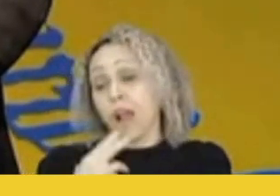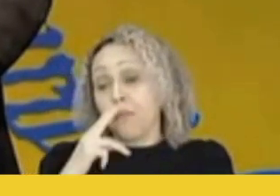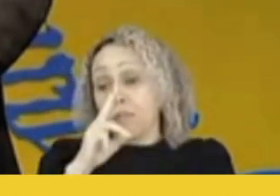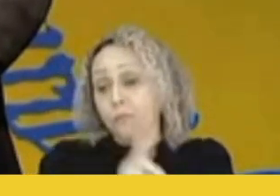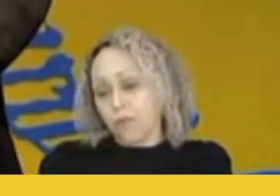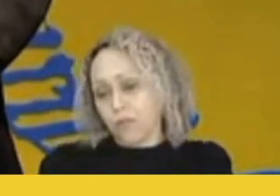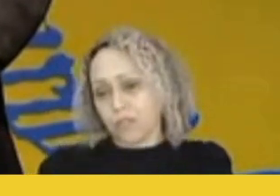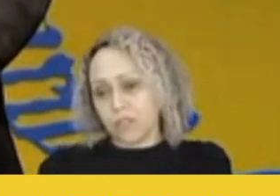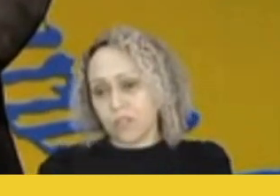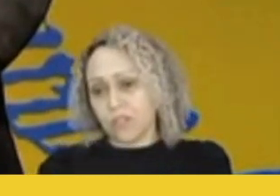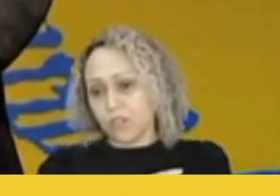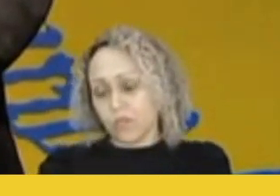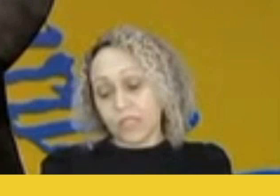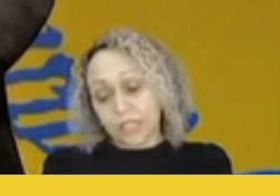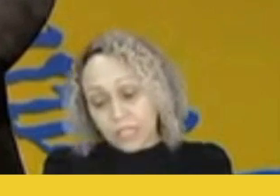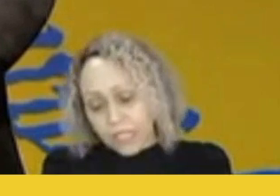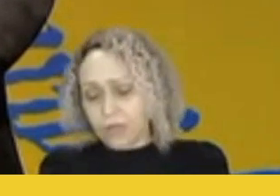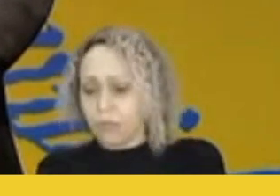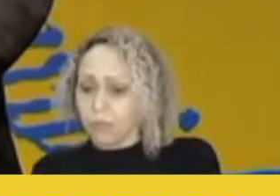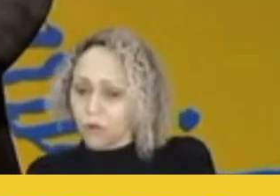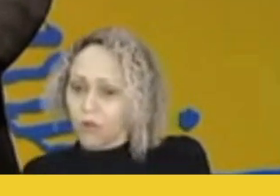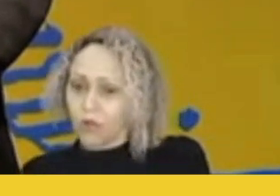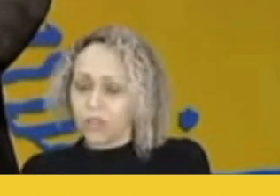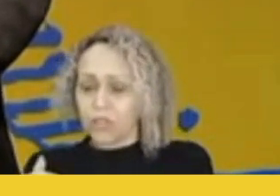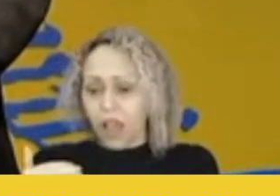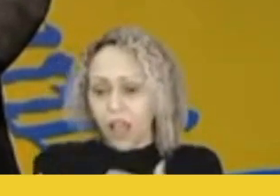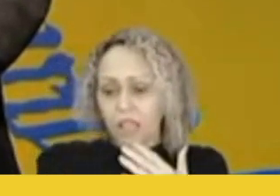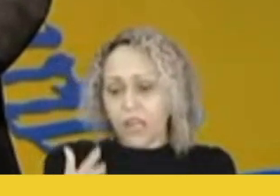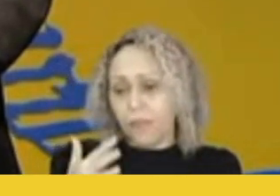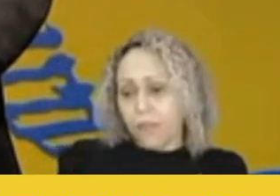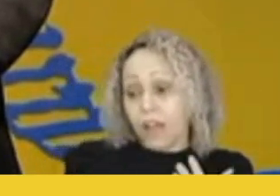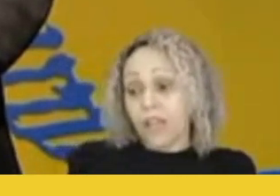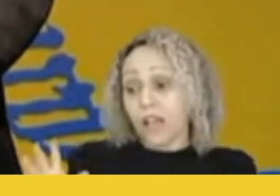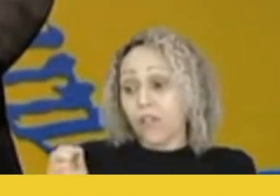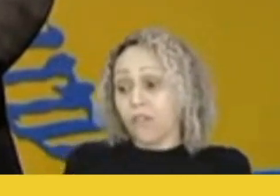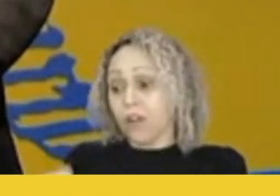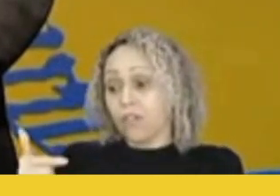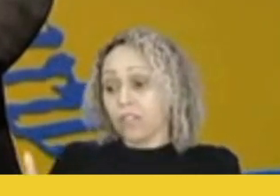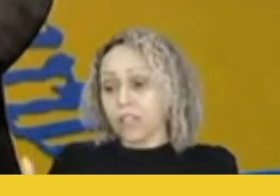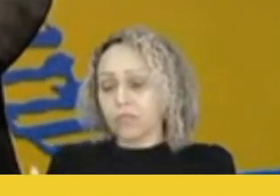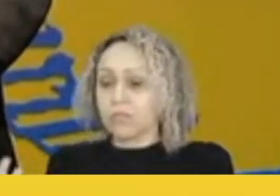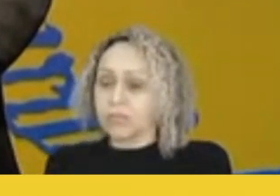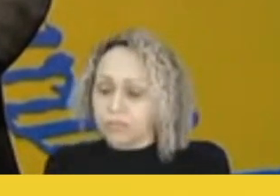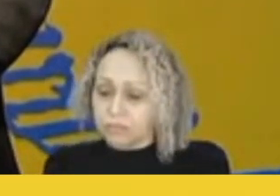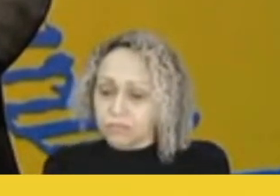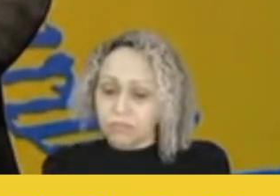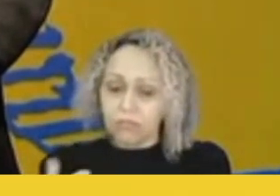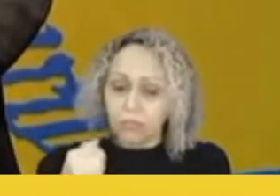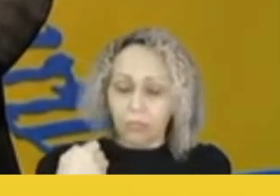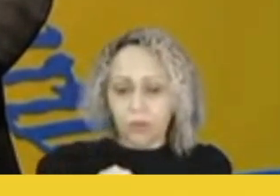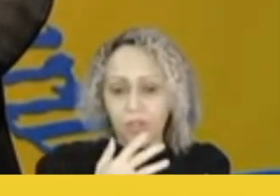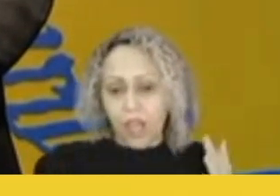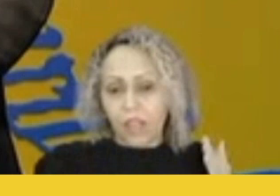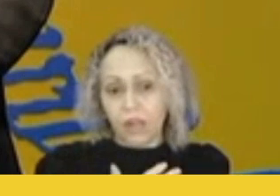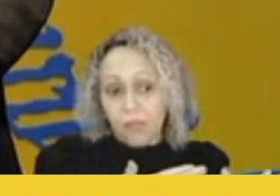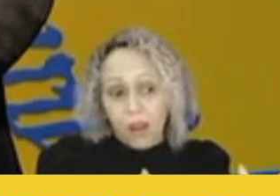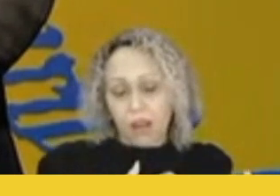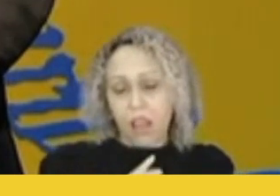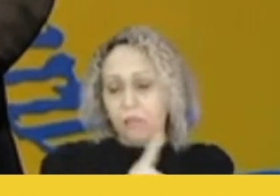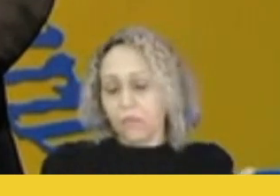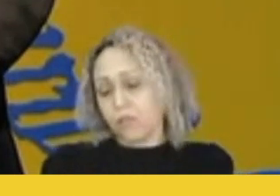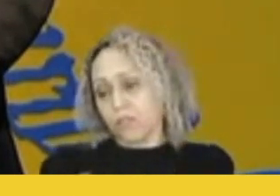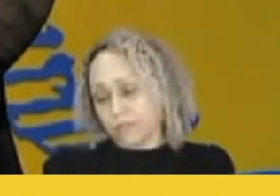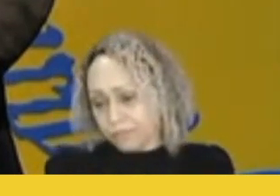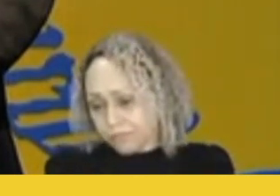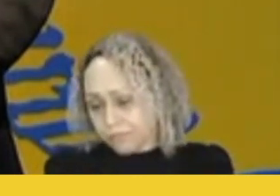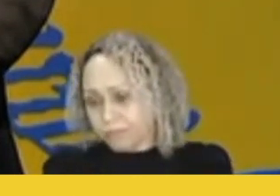equipes em vários locais da Polícia Federal que nesse momento não conseguem ter as condições de